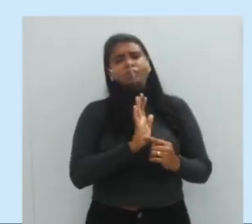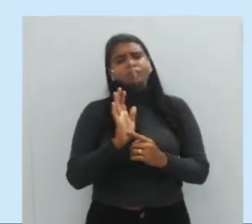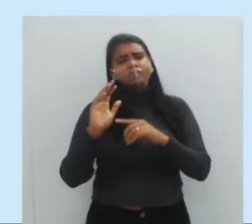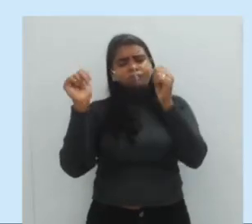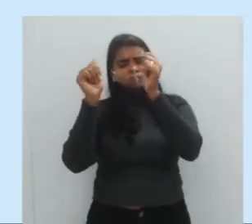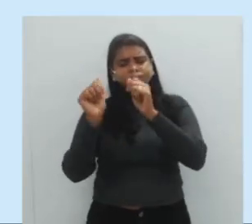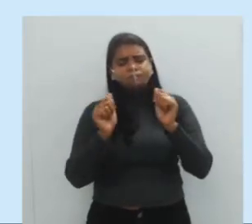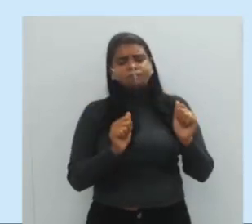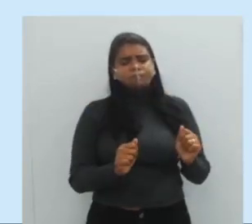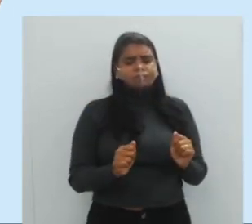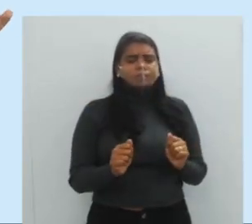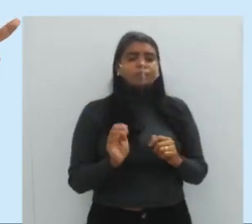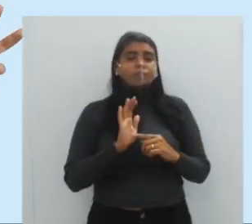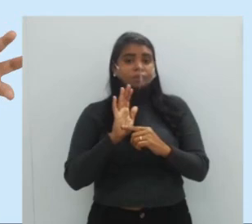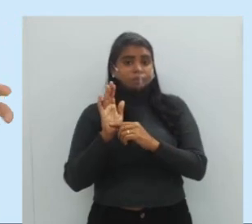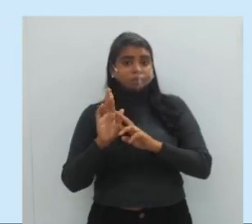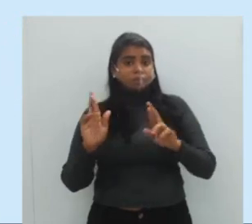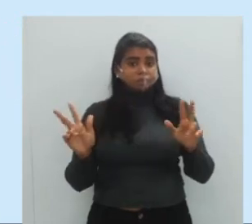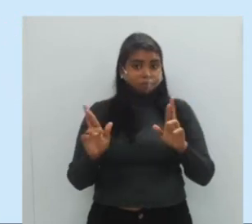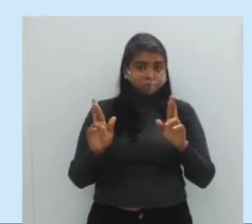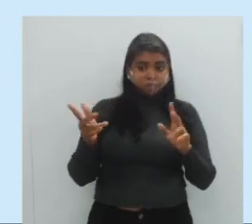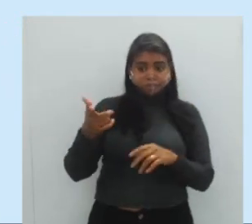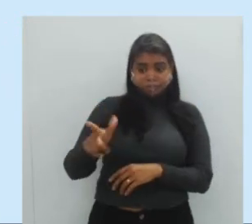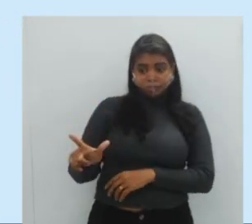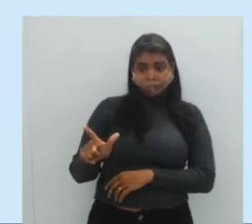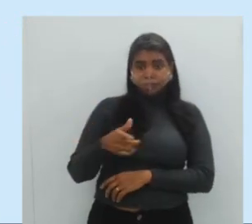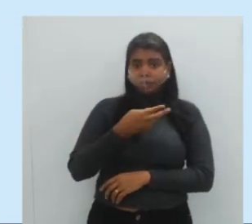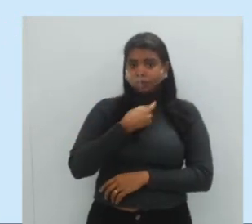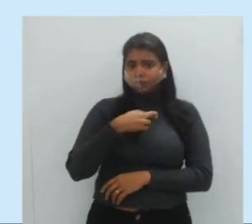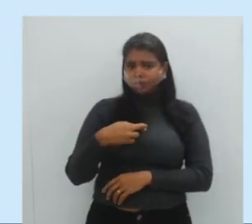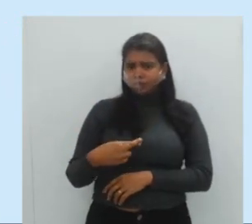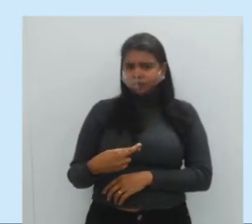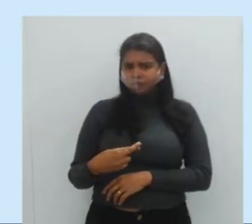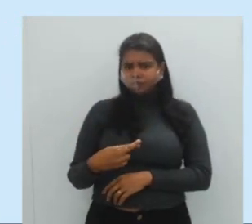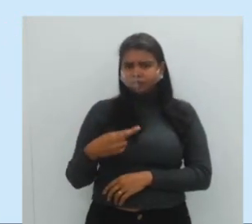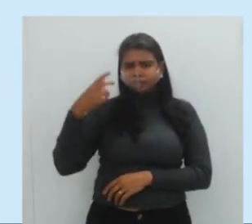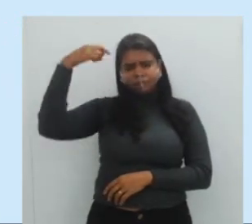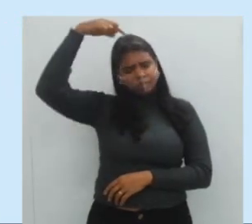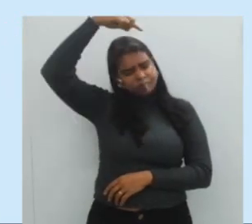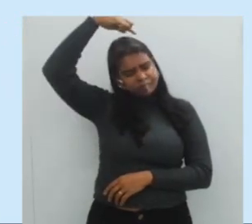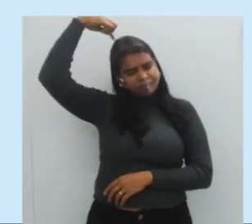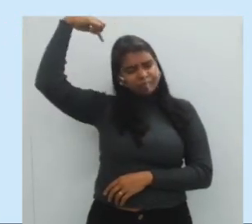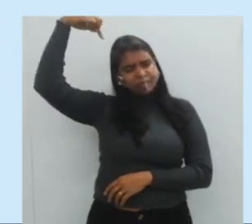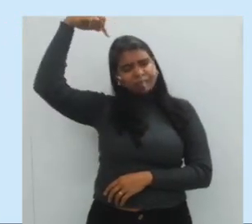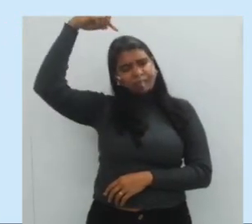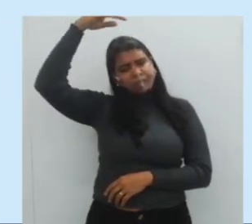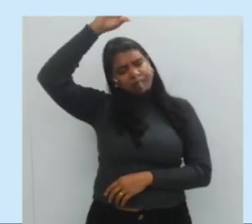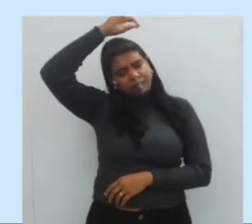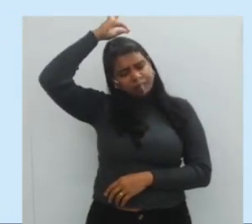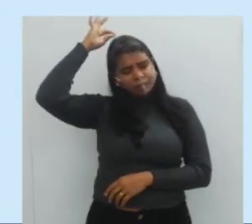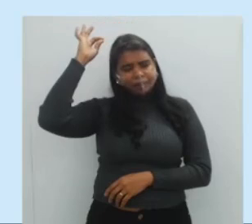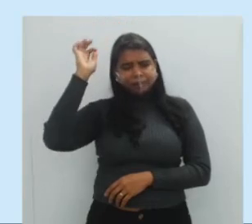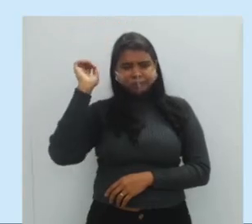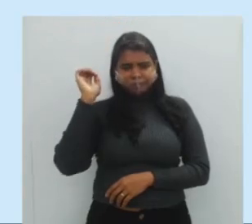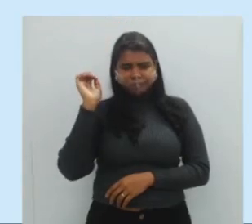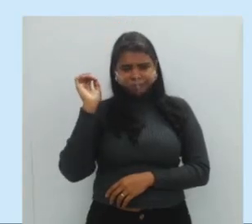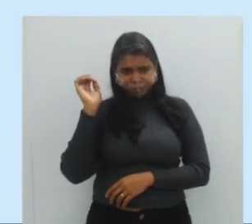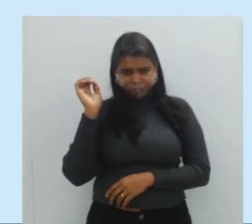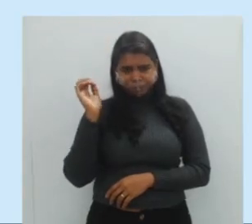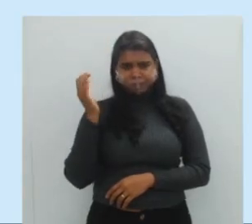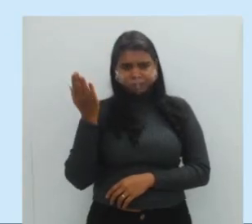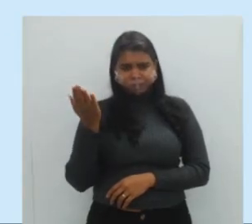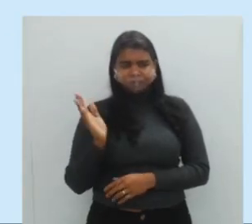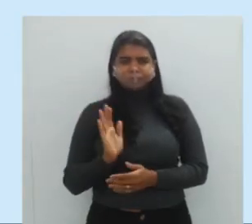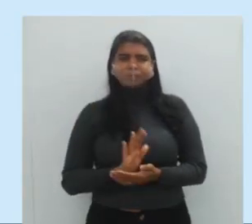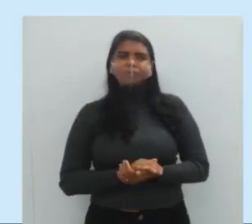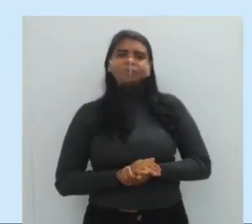vai diferenciar uma religião X da outra. Então, o sagrado, essa questão do sagrado, do